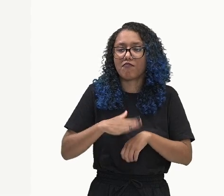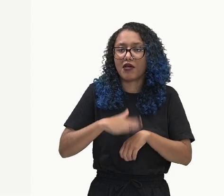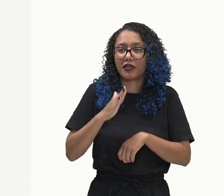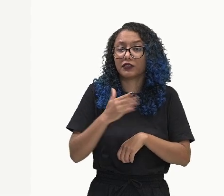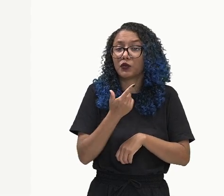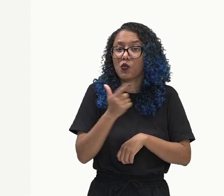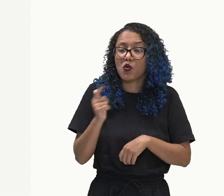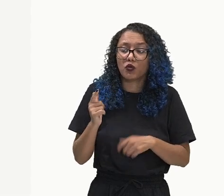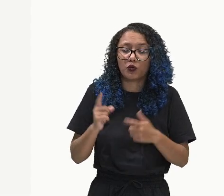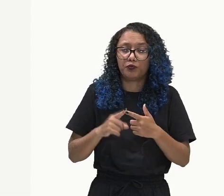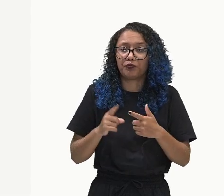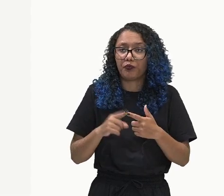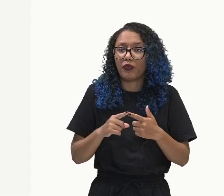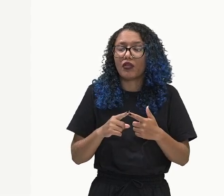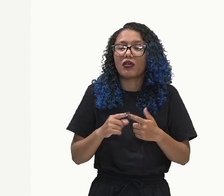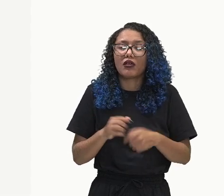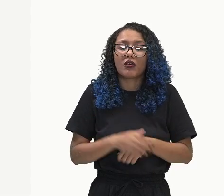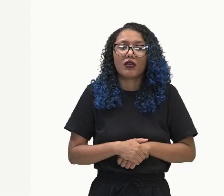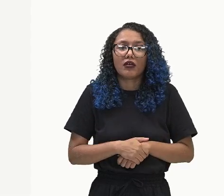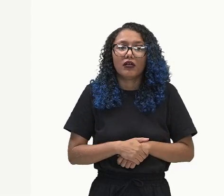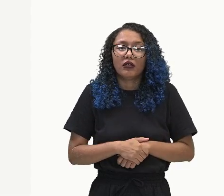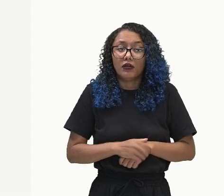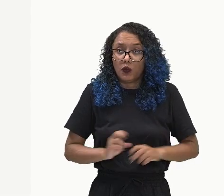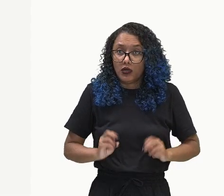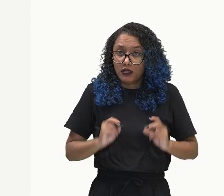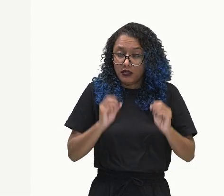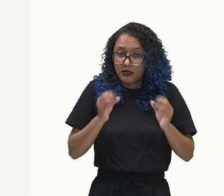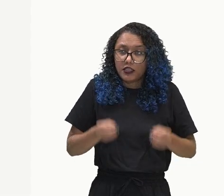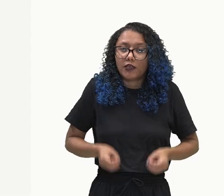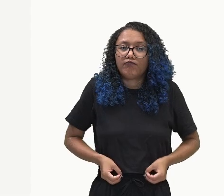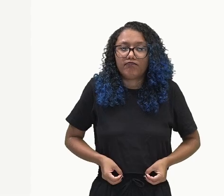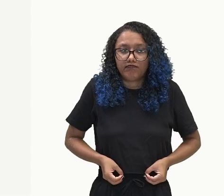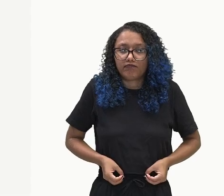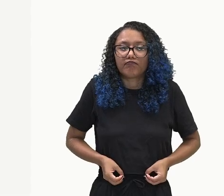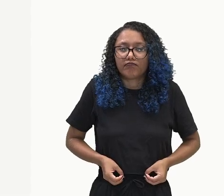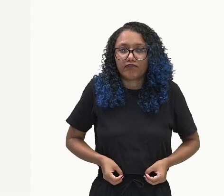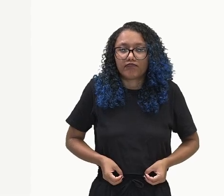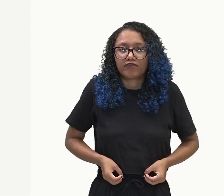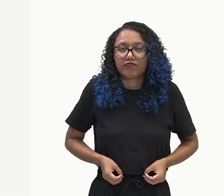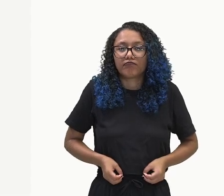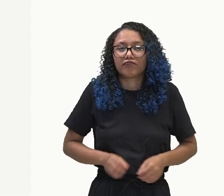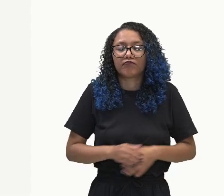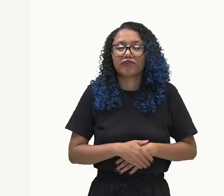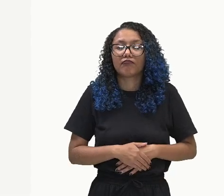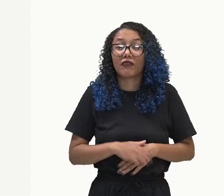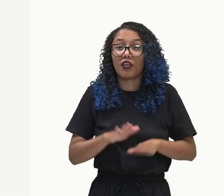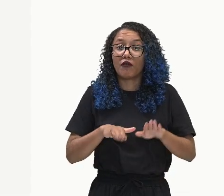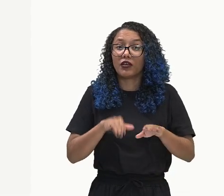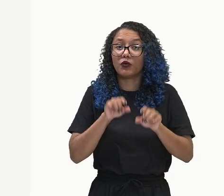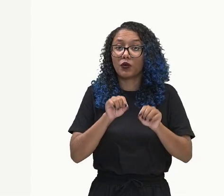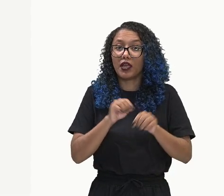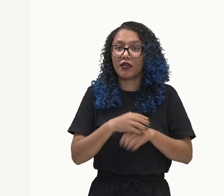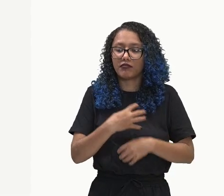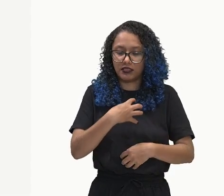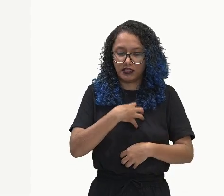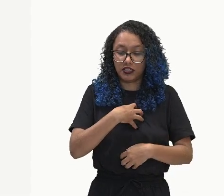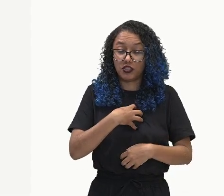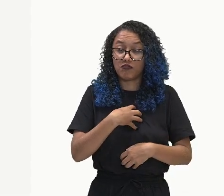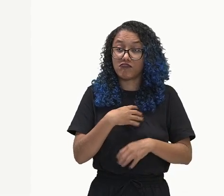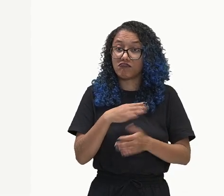de ovário, por onde pode ser silencioso e em seus